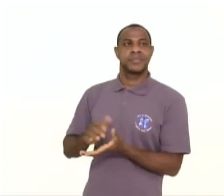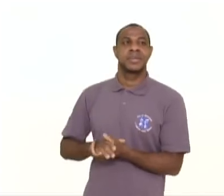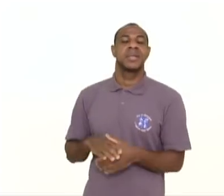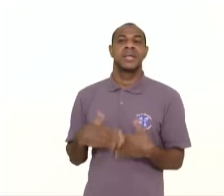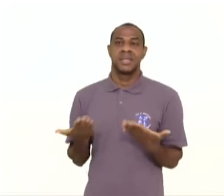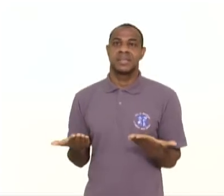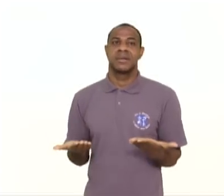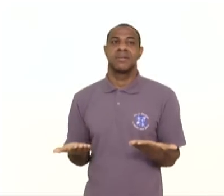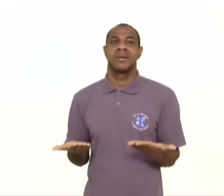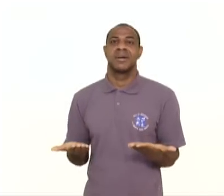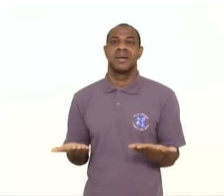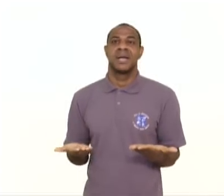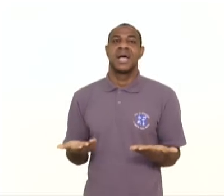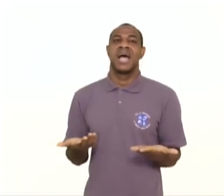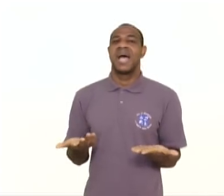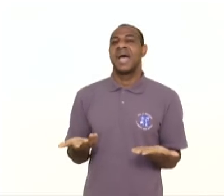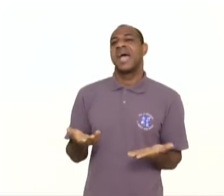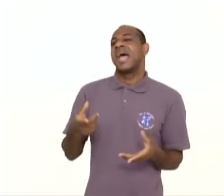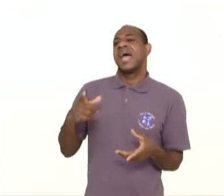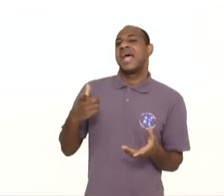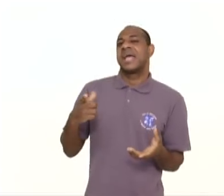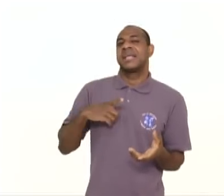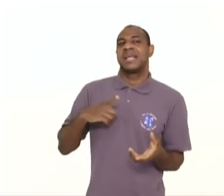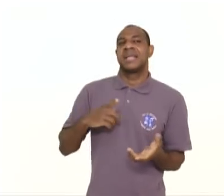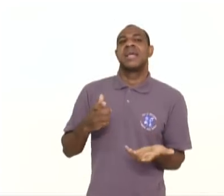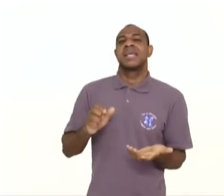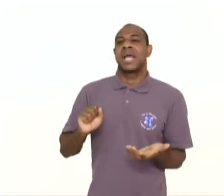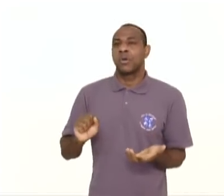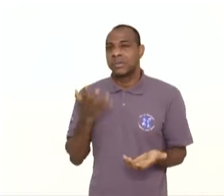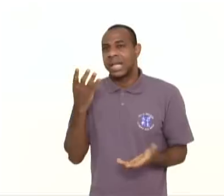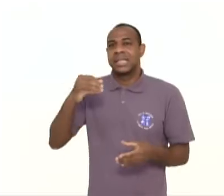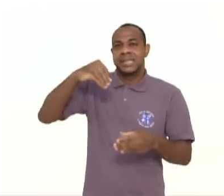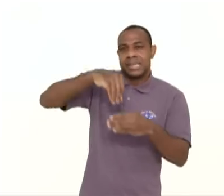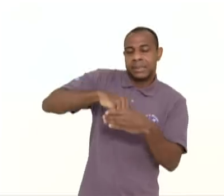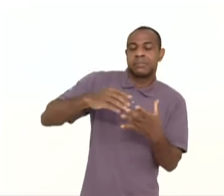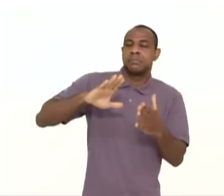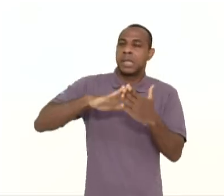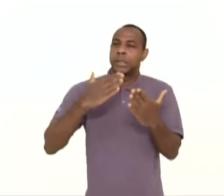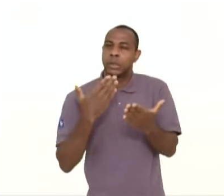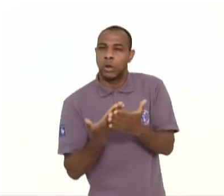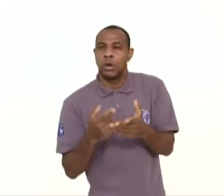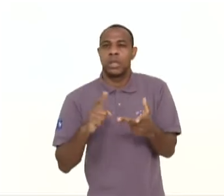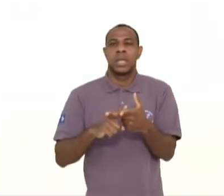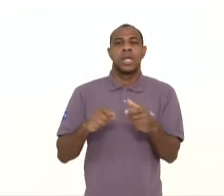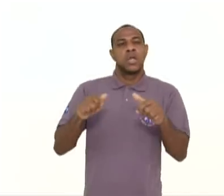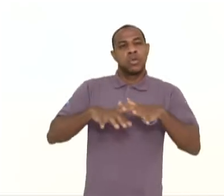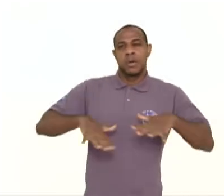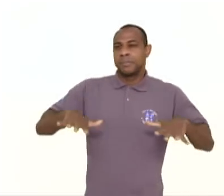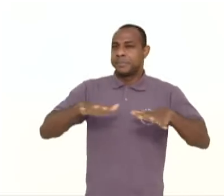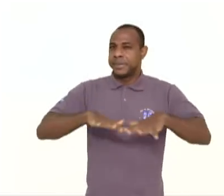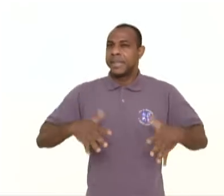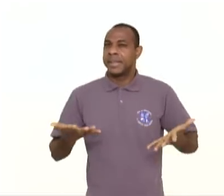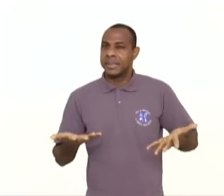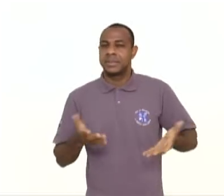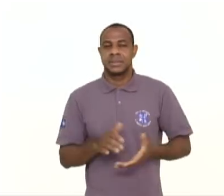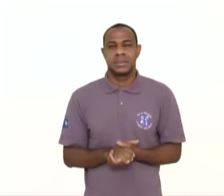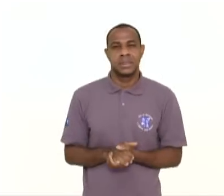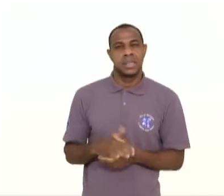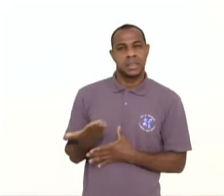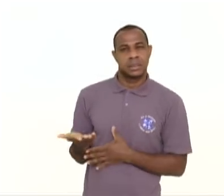realizado na escola, realizado em outros ambientes, então tem toda essa gama aqui de objetivos que ele busca, né?